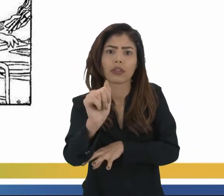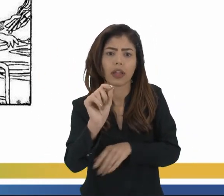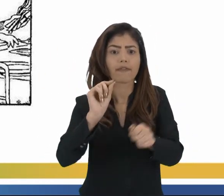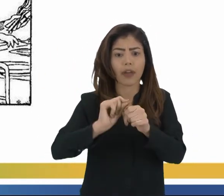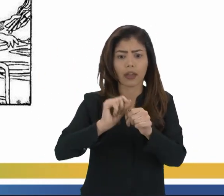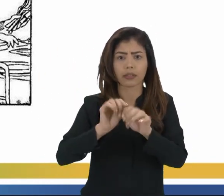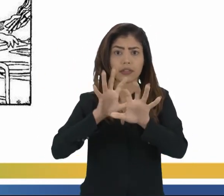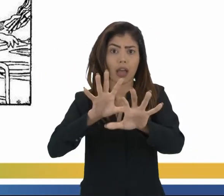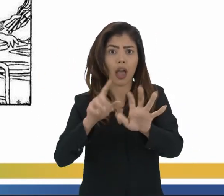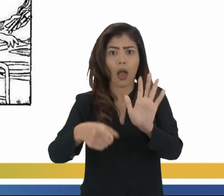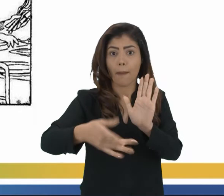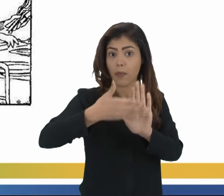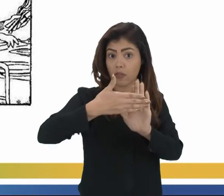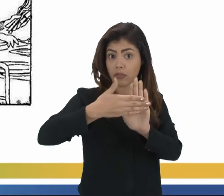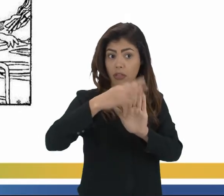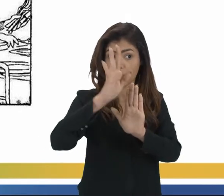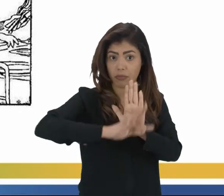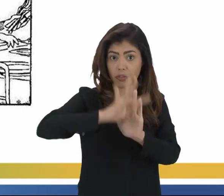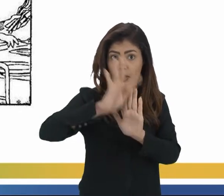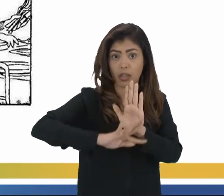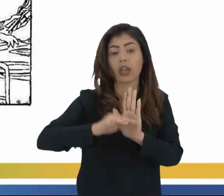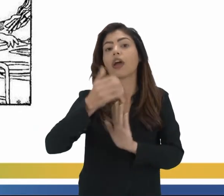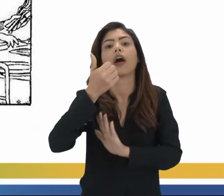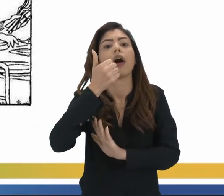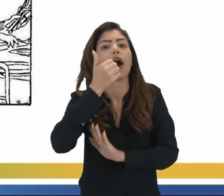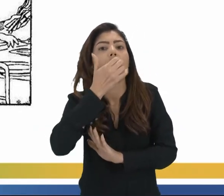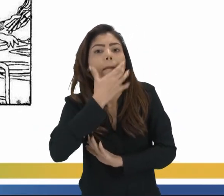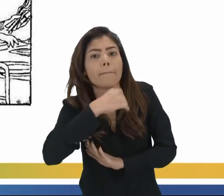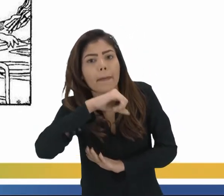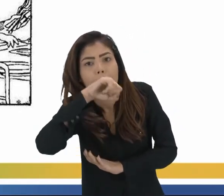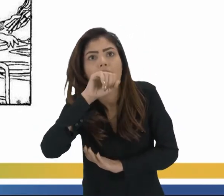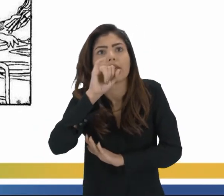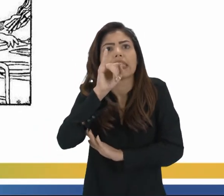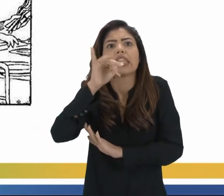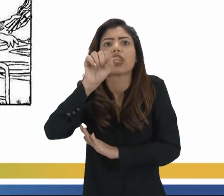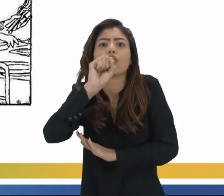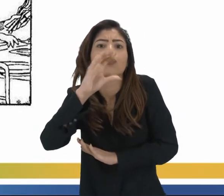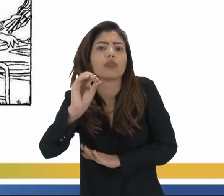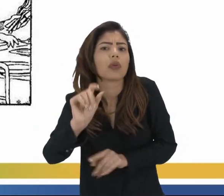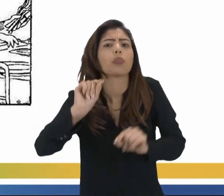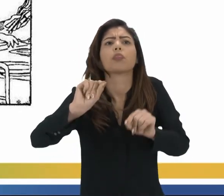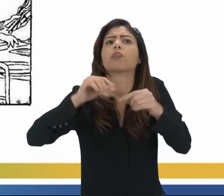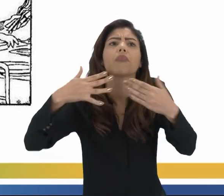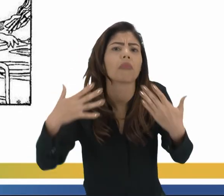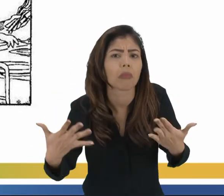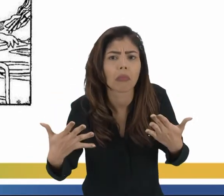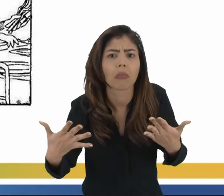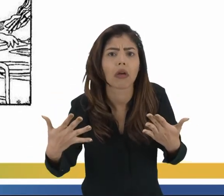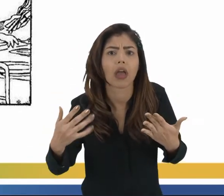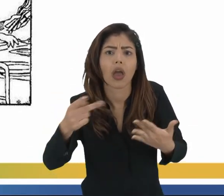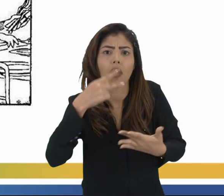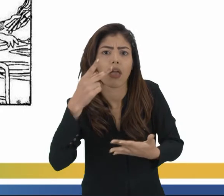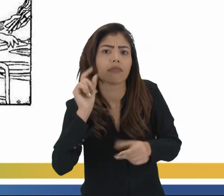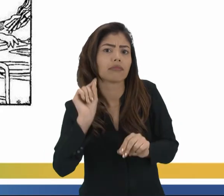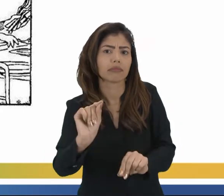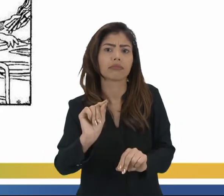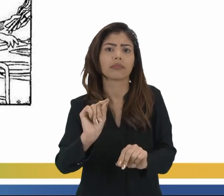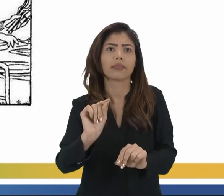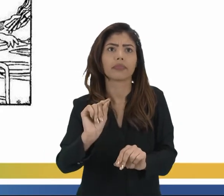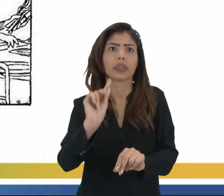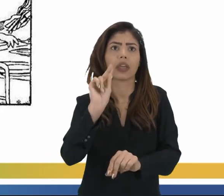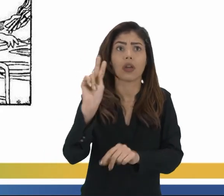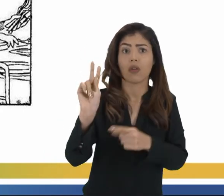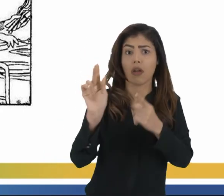está destacada dentro do texto, chamou o pai de isso. O que seria esse isso, segundo a Mafalda? Seria